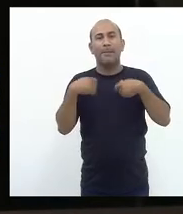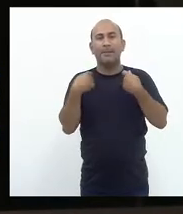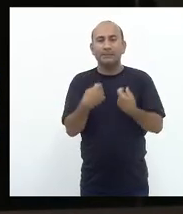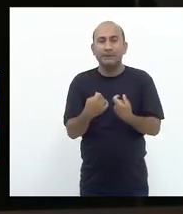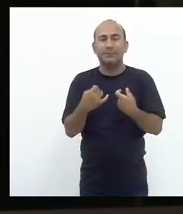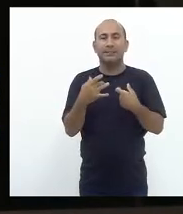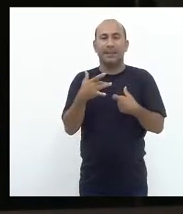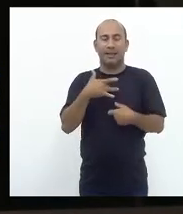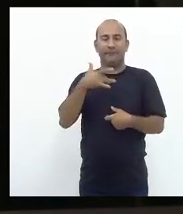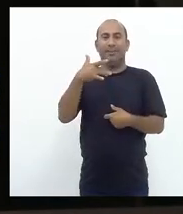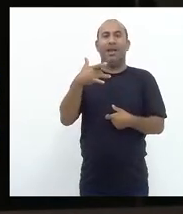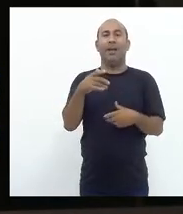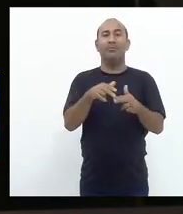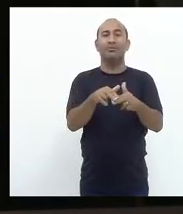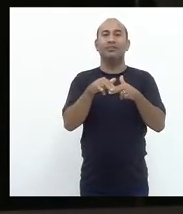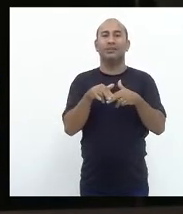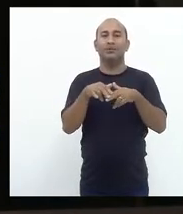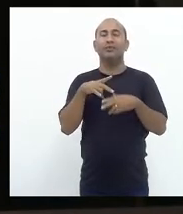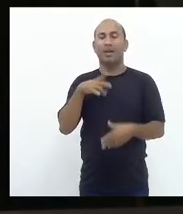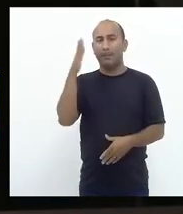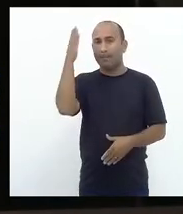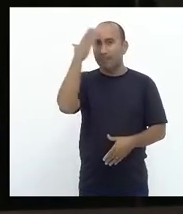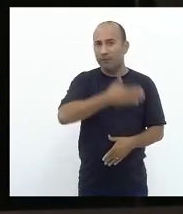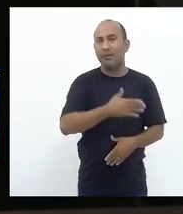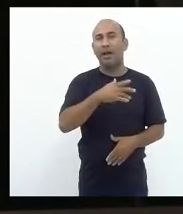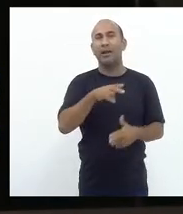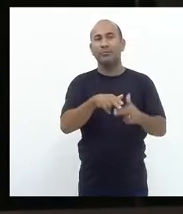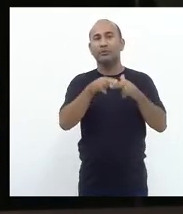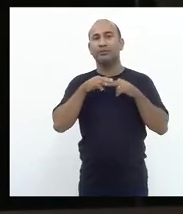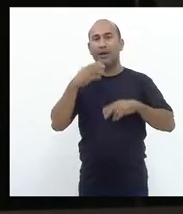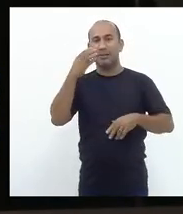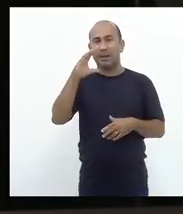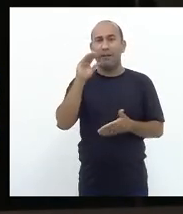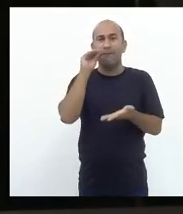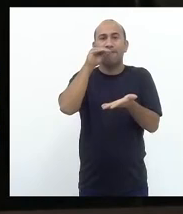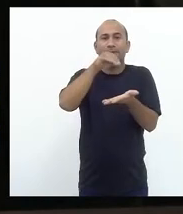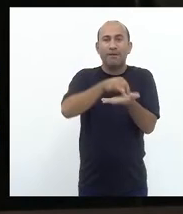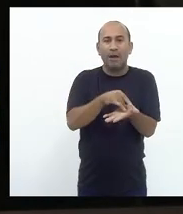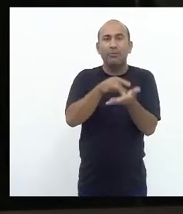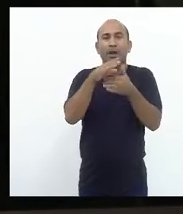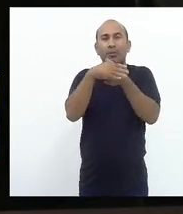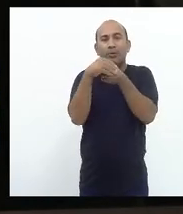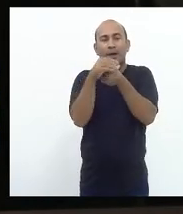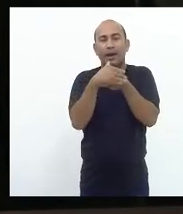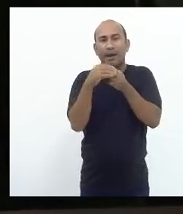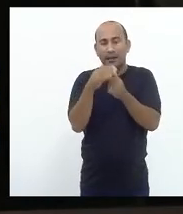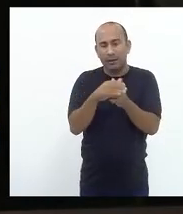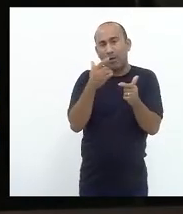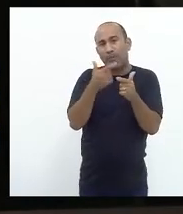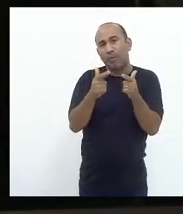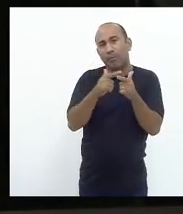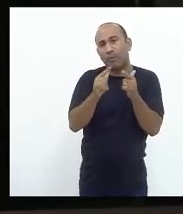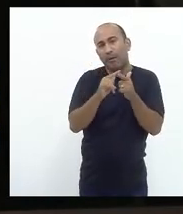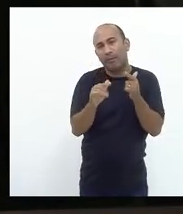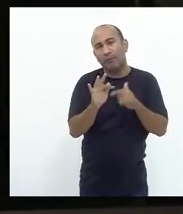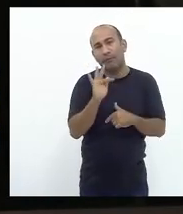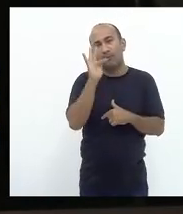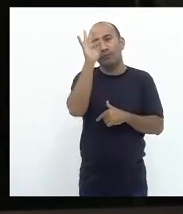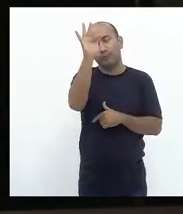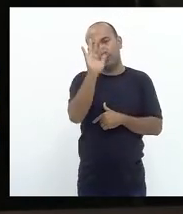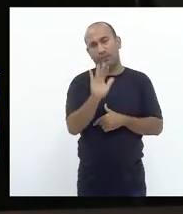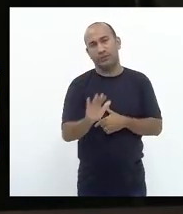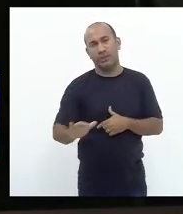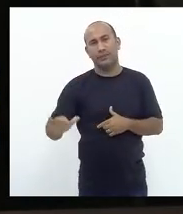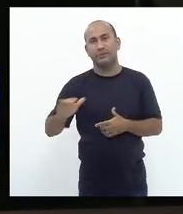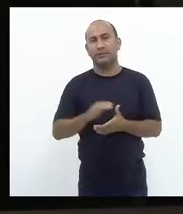afeto, porque já está aí comprovado pela ciência que a falta do afeto traz muitos danos para a vida dos